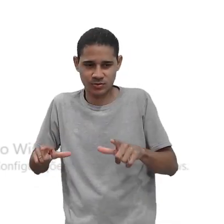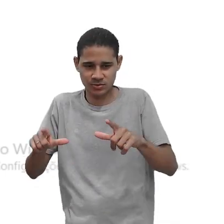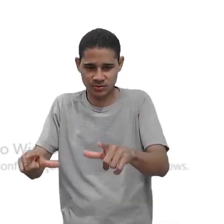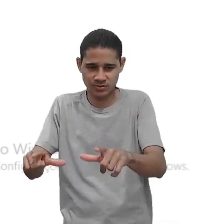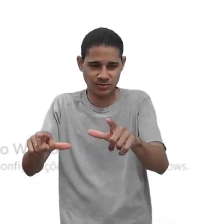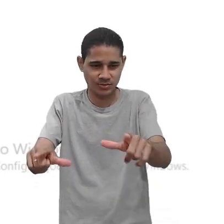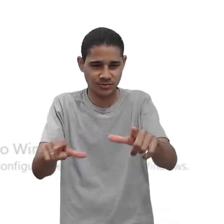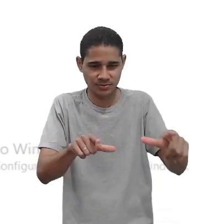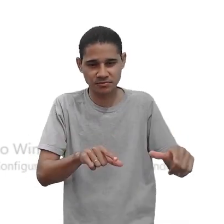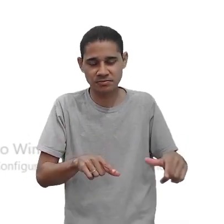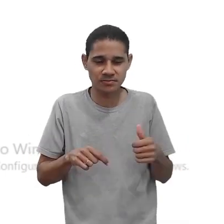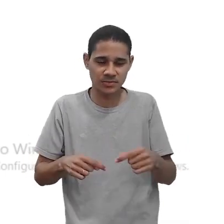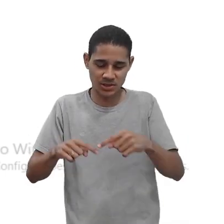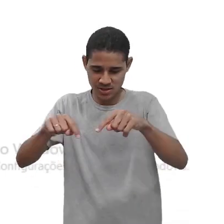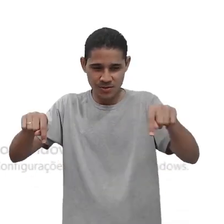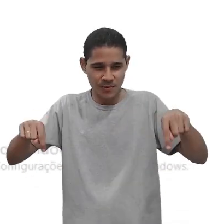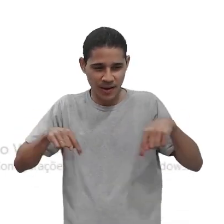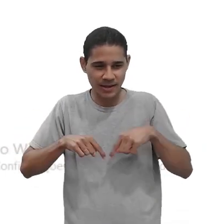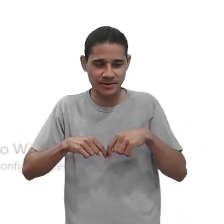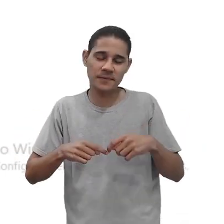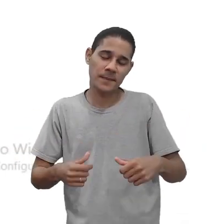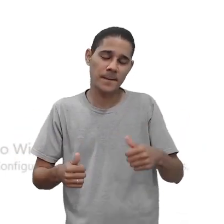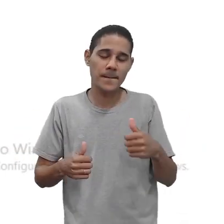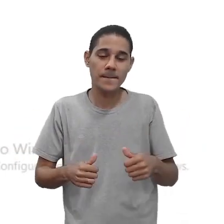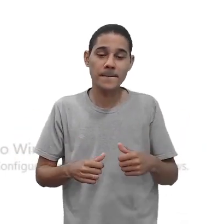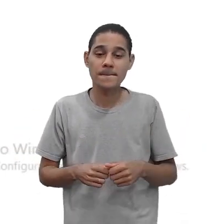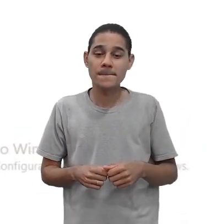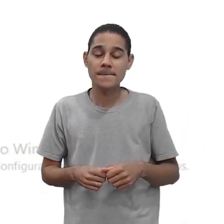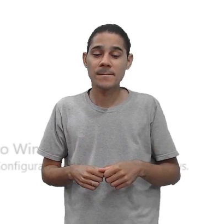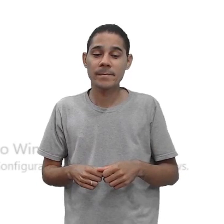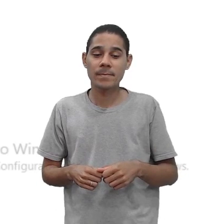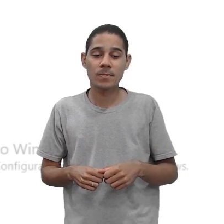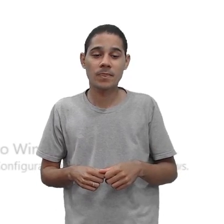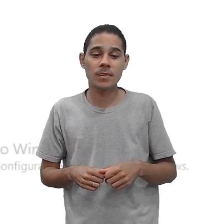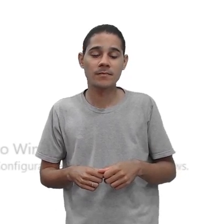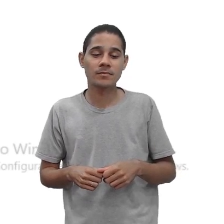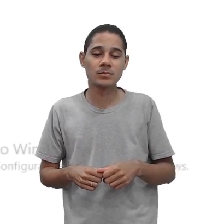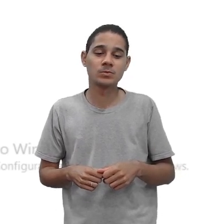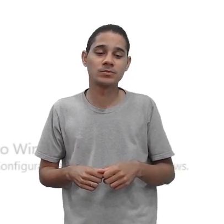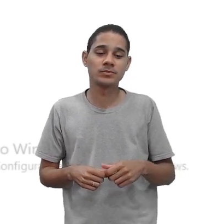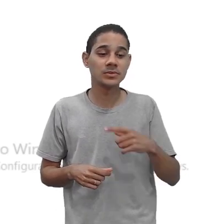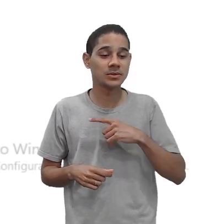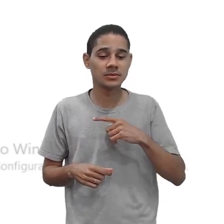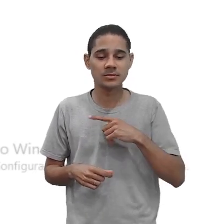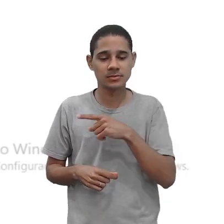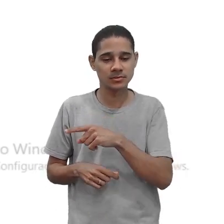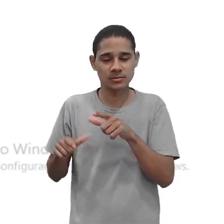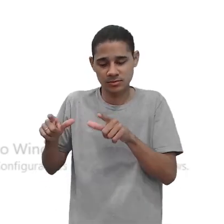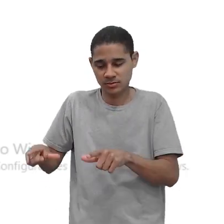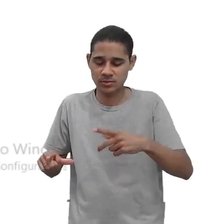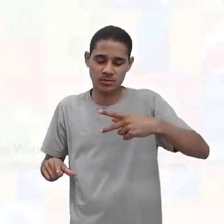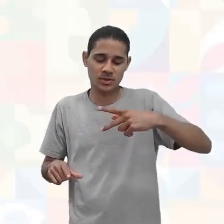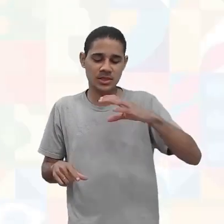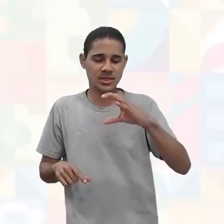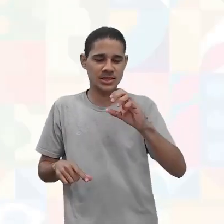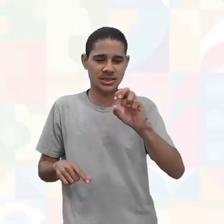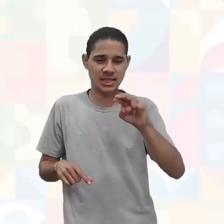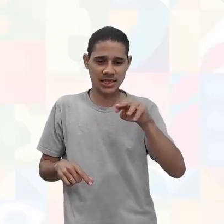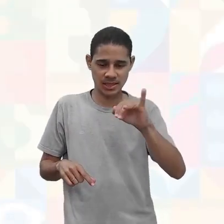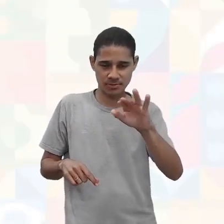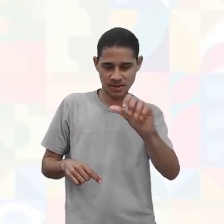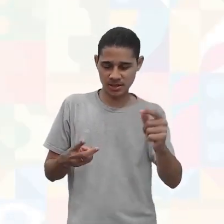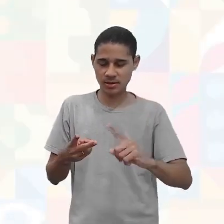aí desse tipo de paginação, né? Tem aí as cerâmicas e os porcelanatos realmente de forma de